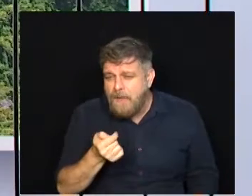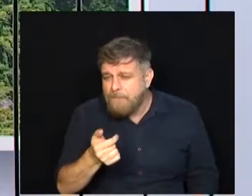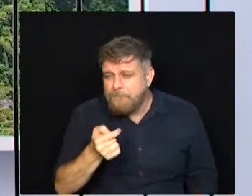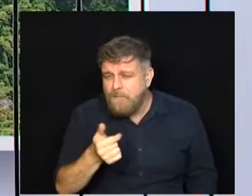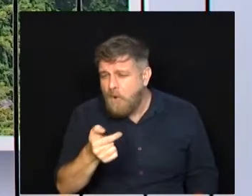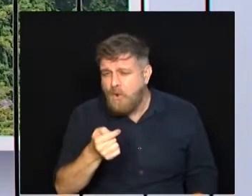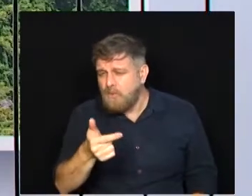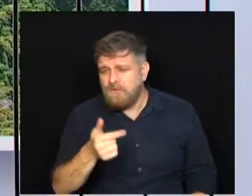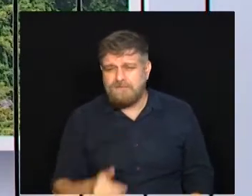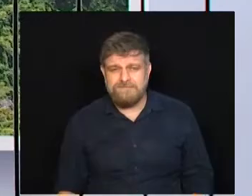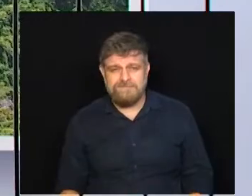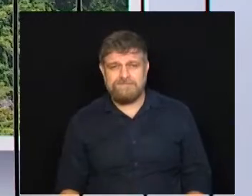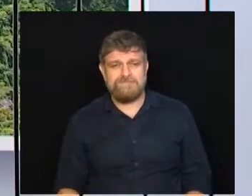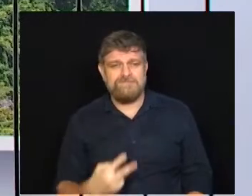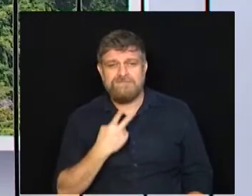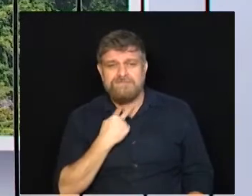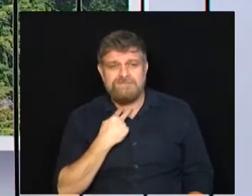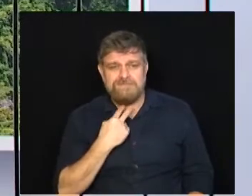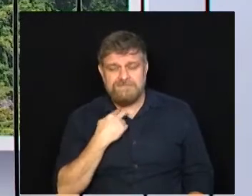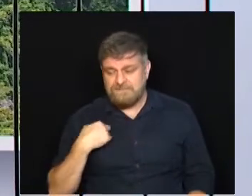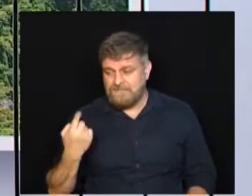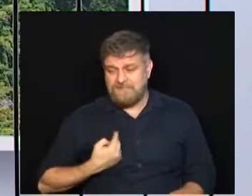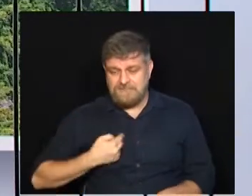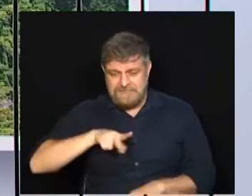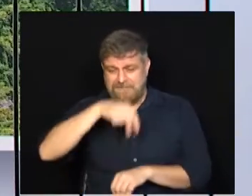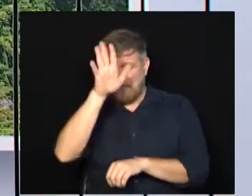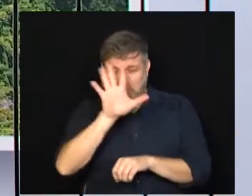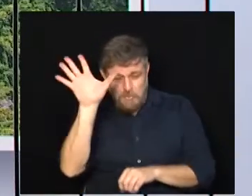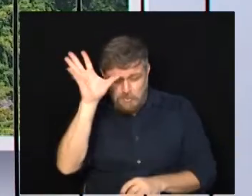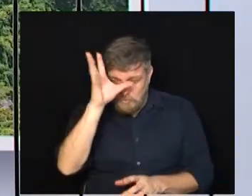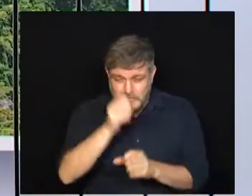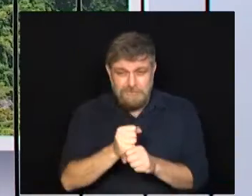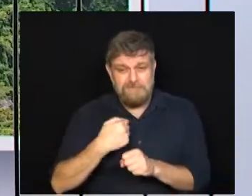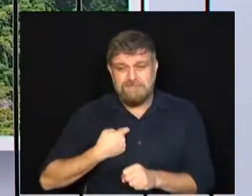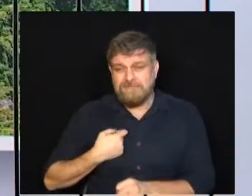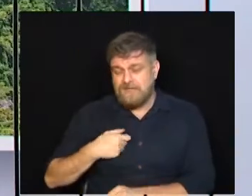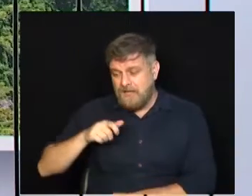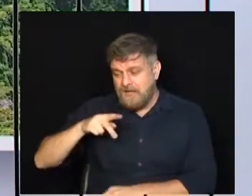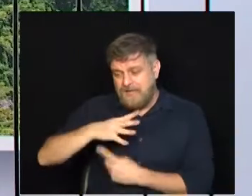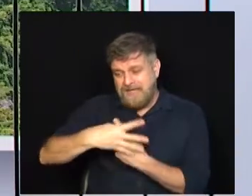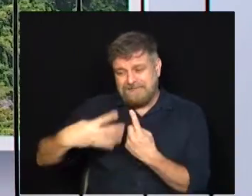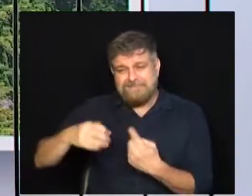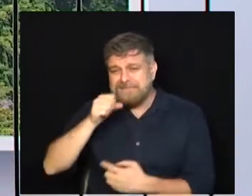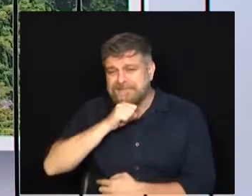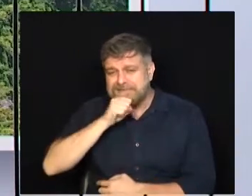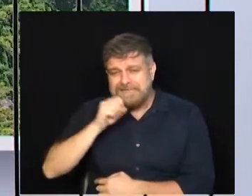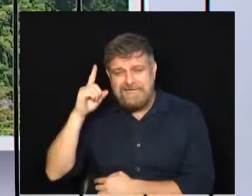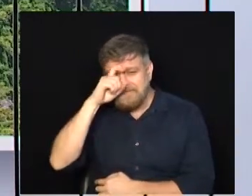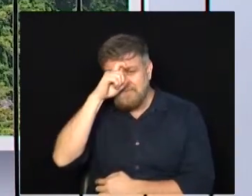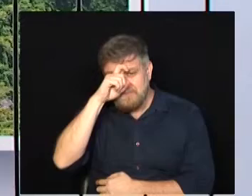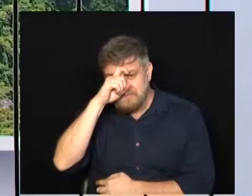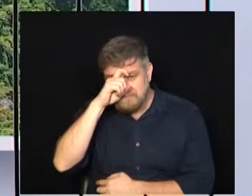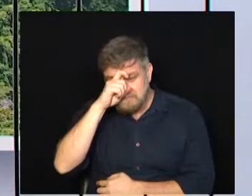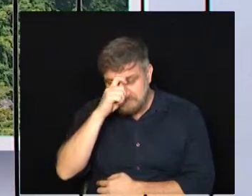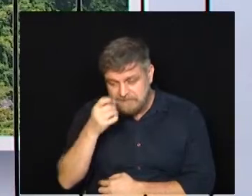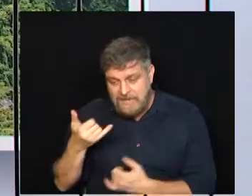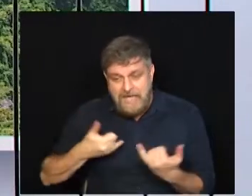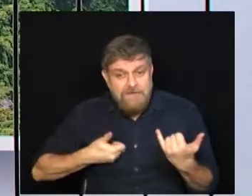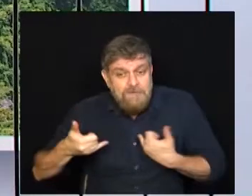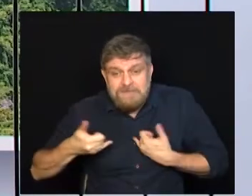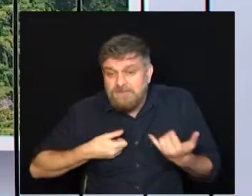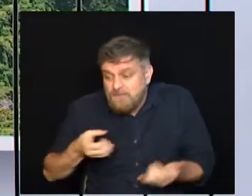pelo recorte geracional, quando a gente fala da população idosa, isso é ainda mais difícil. é tudo muito recente ainda,